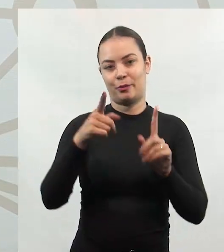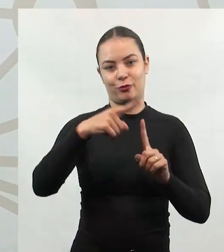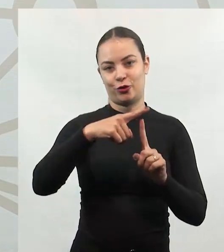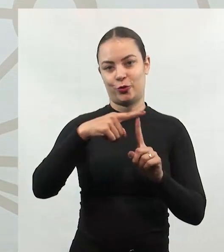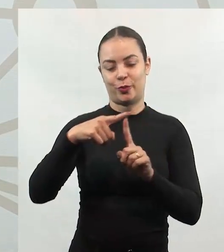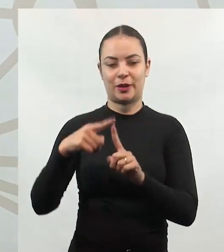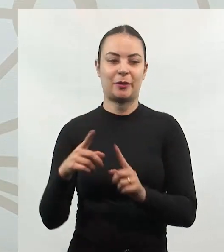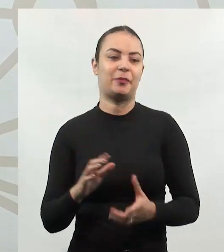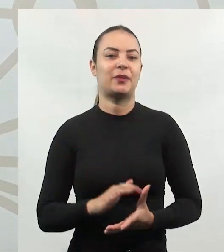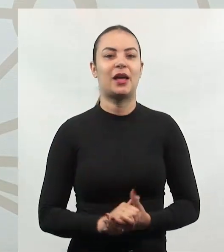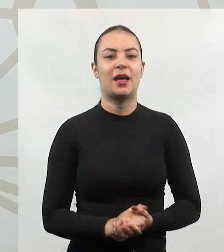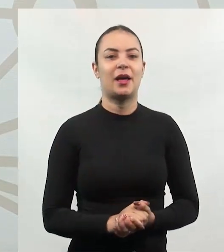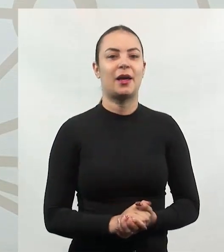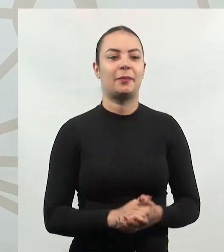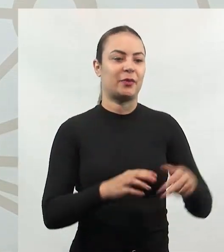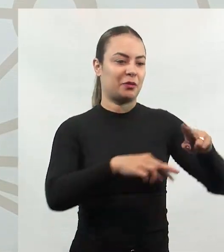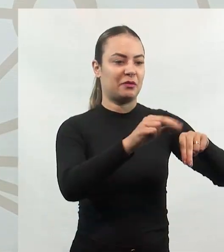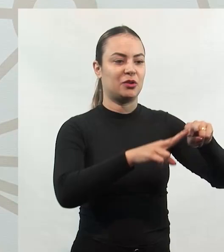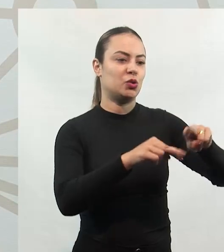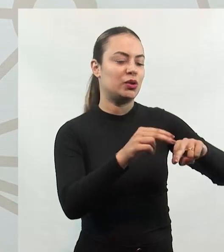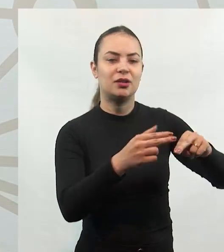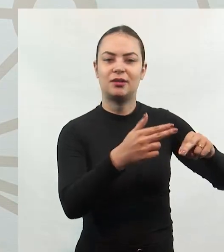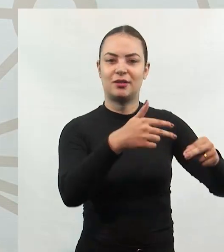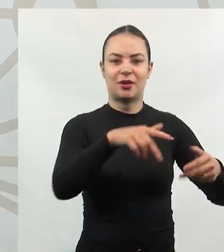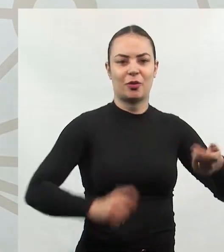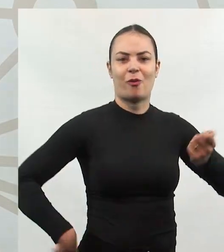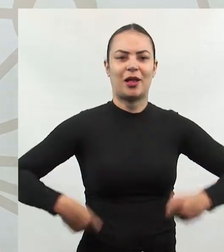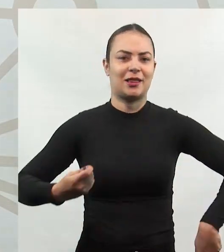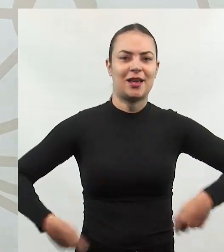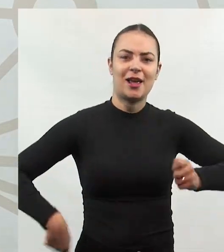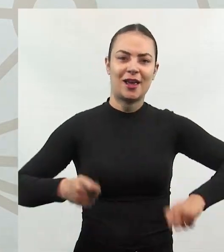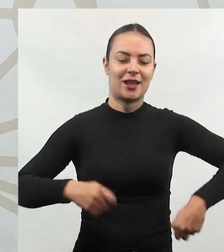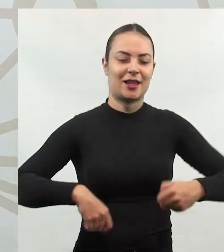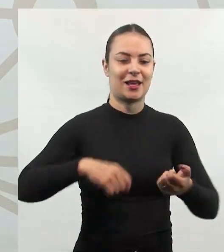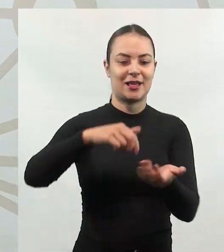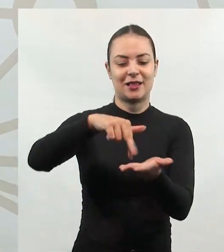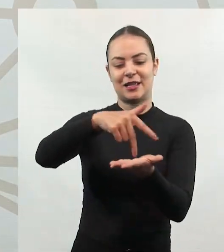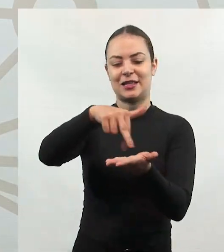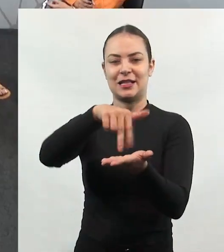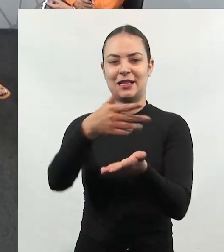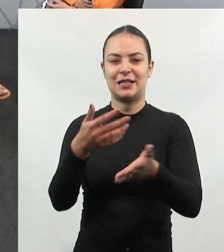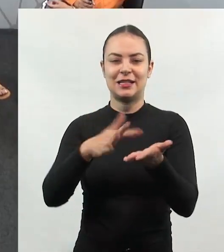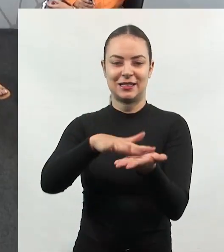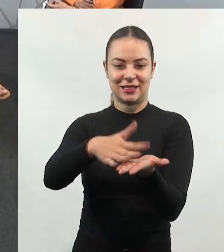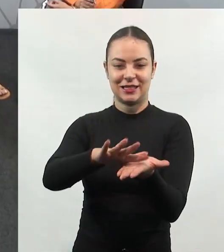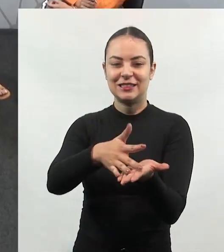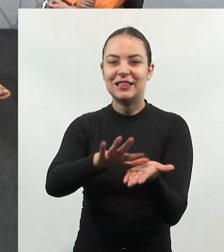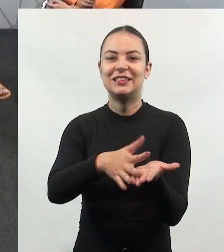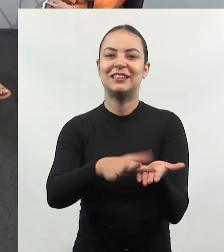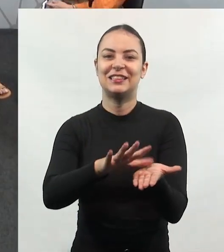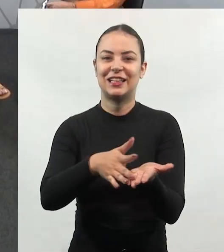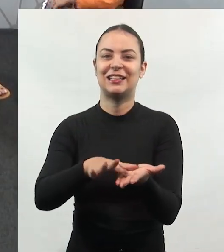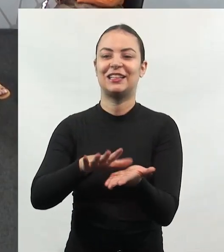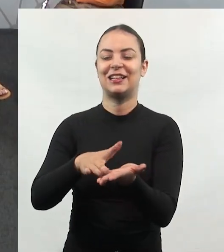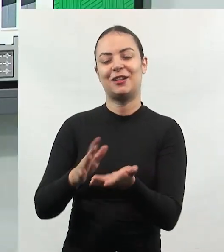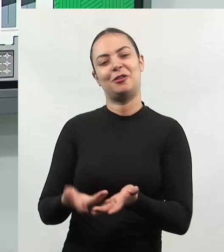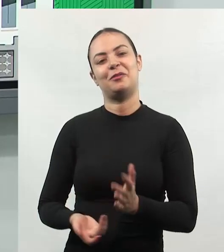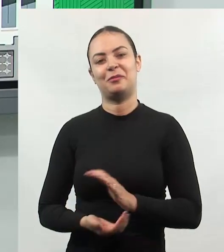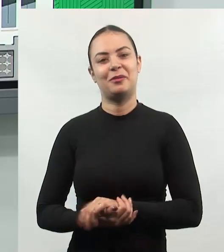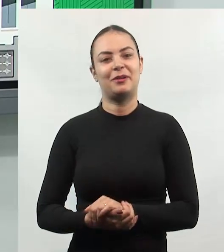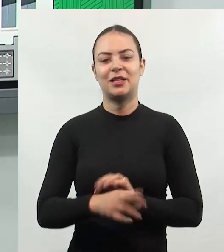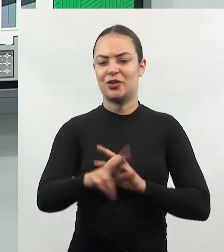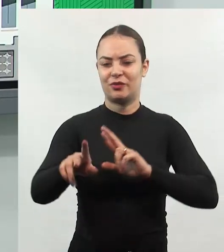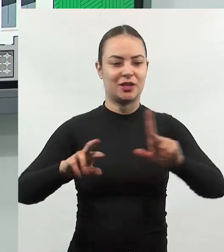lá no meio. Na minha época, dancei quadrilha também na escola. E toda o a resgate turma ensaiava, né? Toda a turma Ensaiava. participava Dancei um